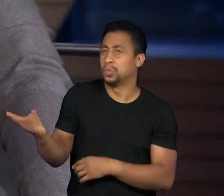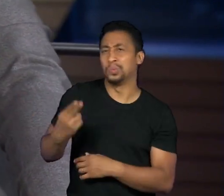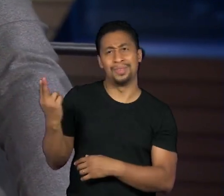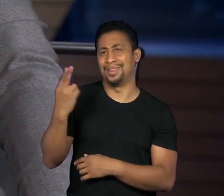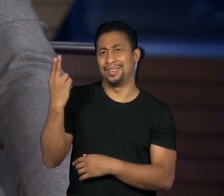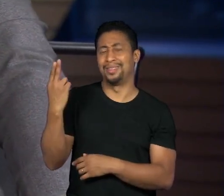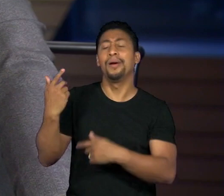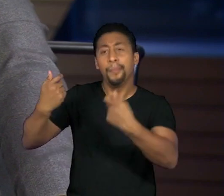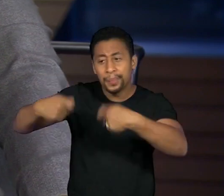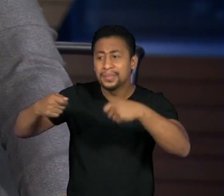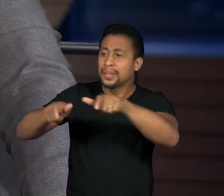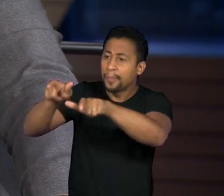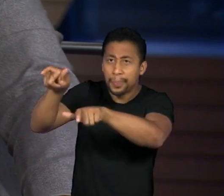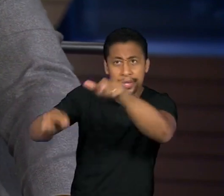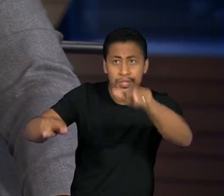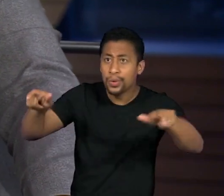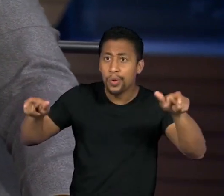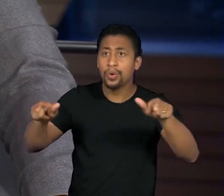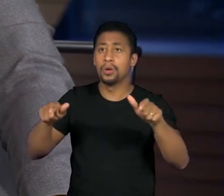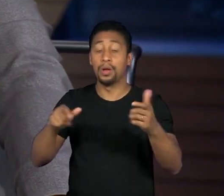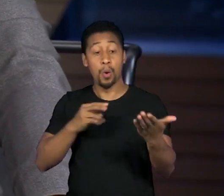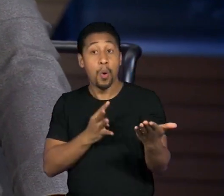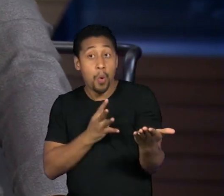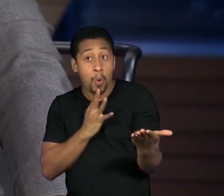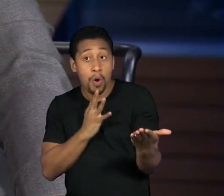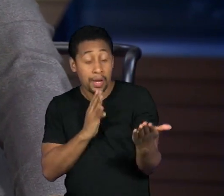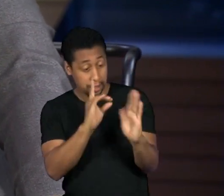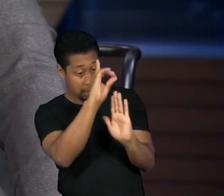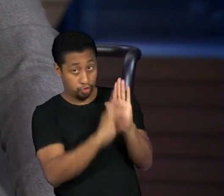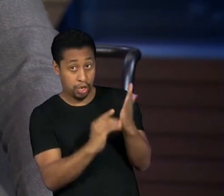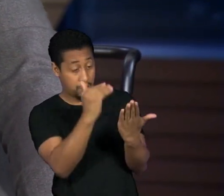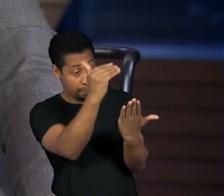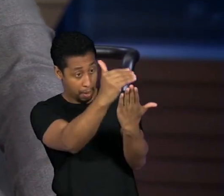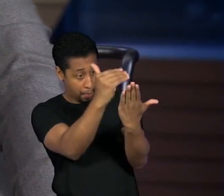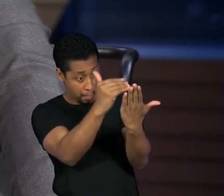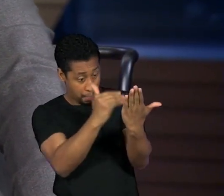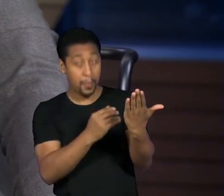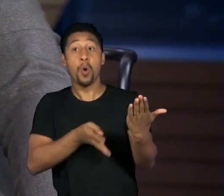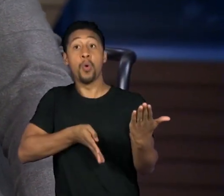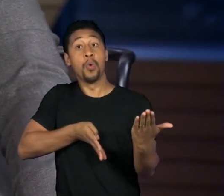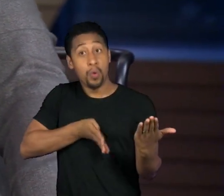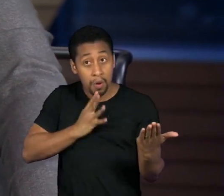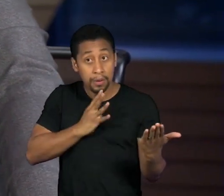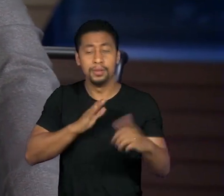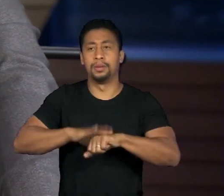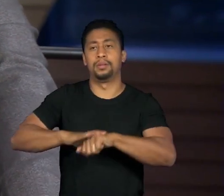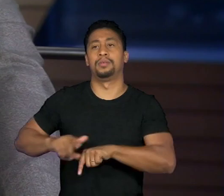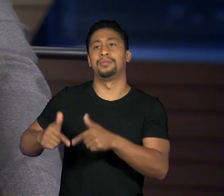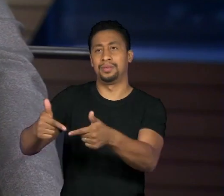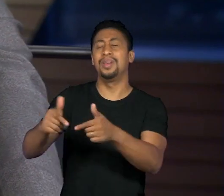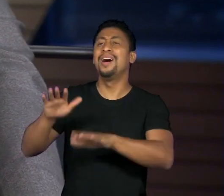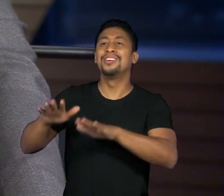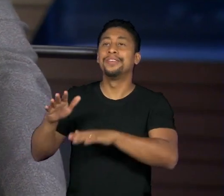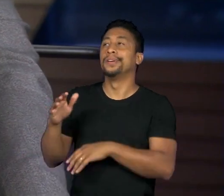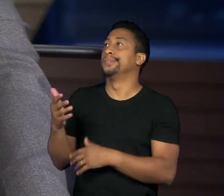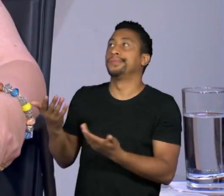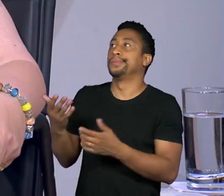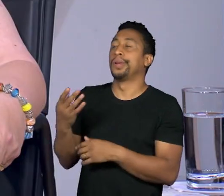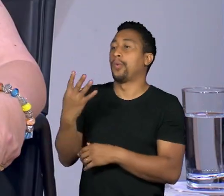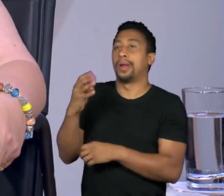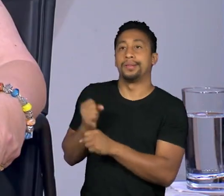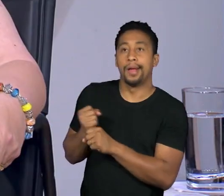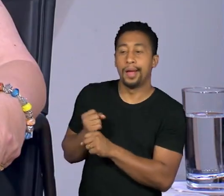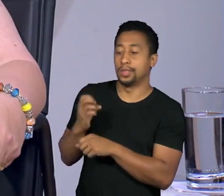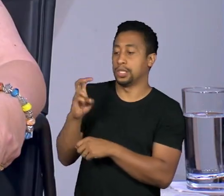adianta nada a Organização das Nações Unidas fazer 2 décadas, 3 décadas, 4 décadas ou 5 décadas, como nós